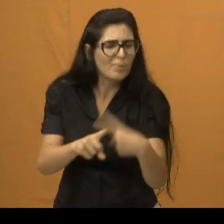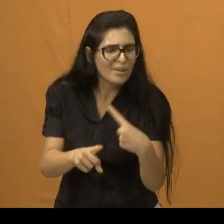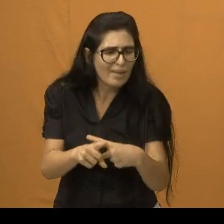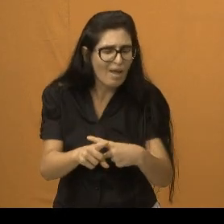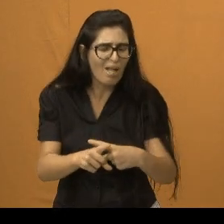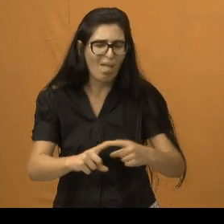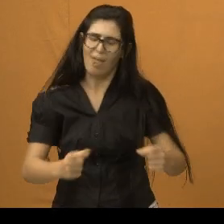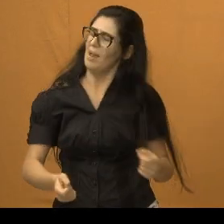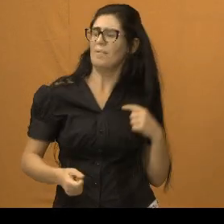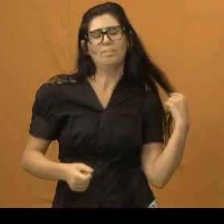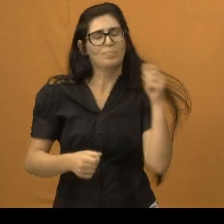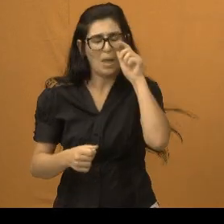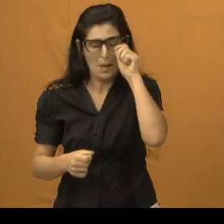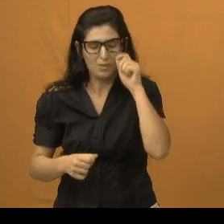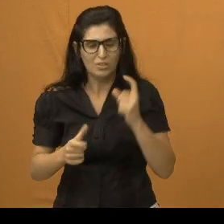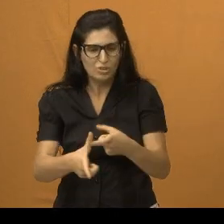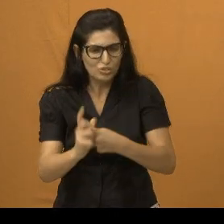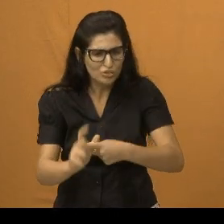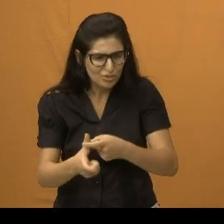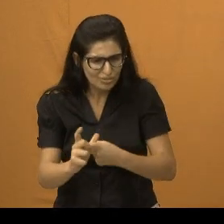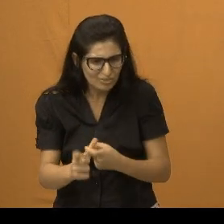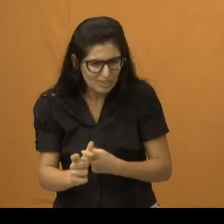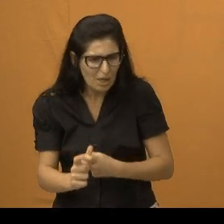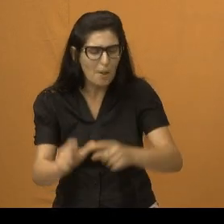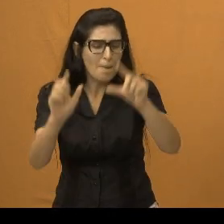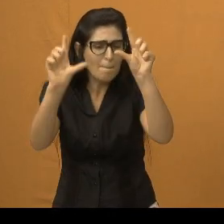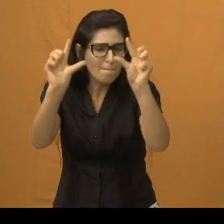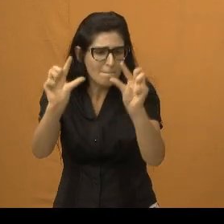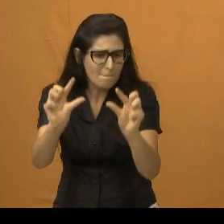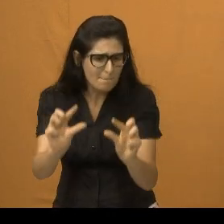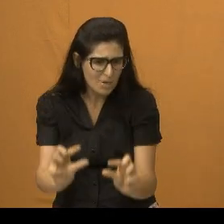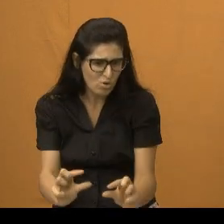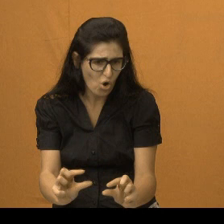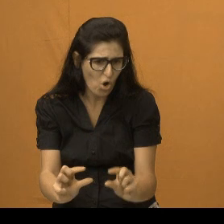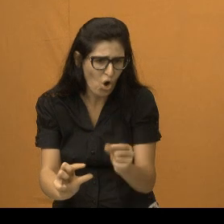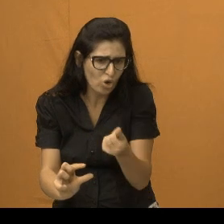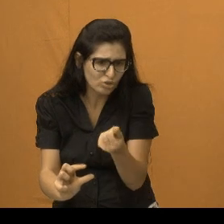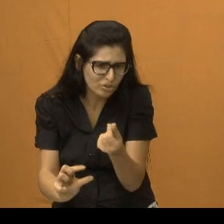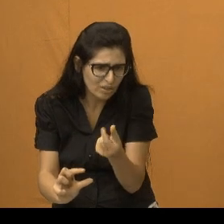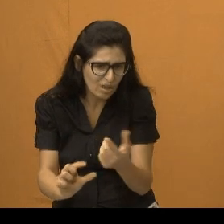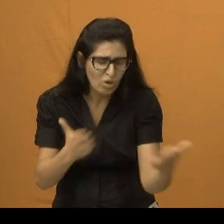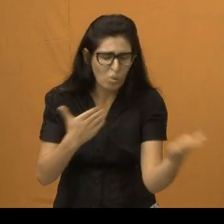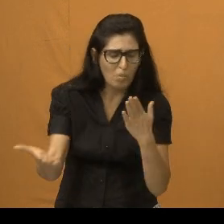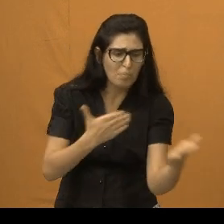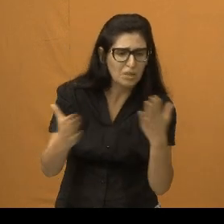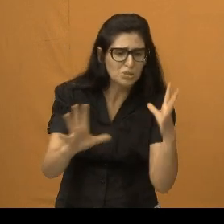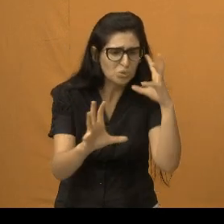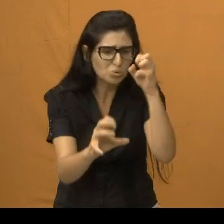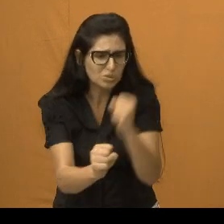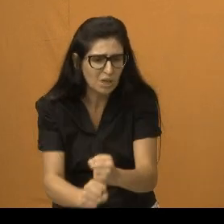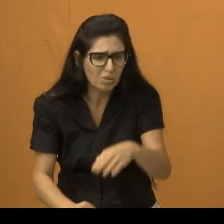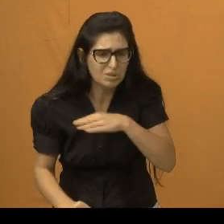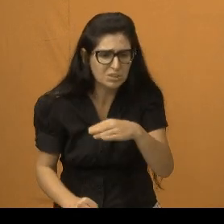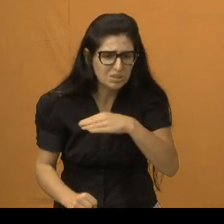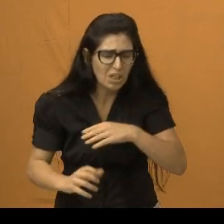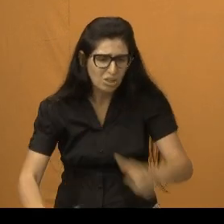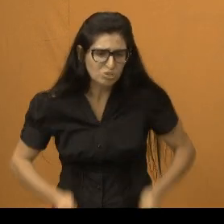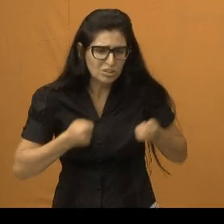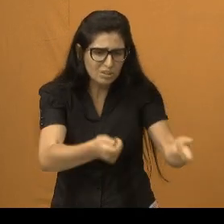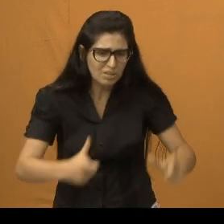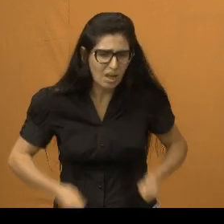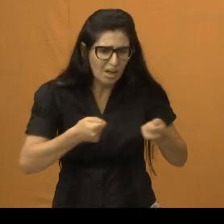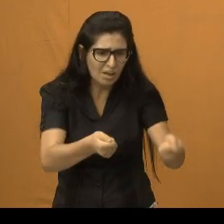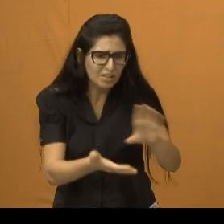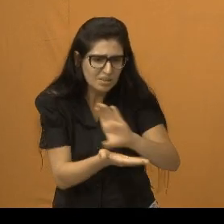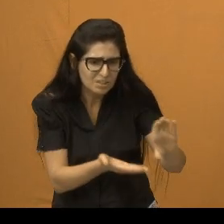de capital elas foram menores e, com isso, ela alavanca para baixo a despesa total do município em gastos